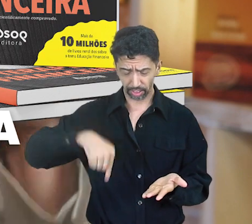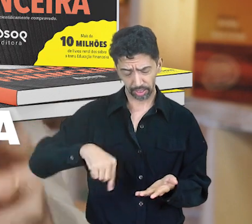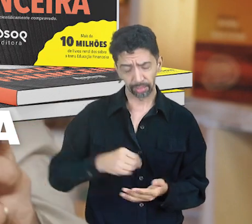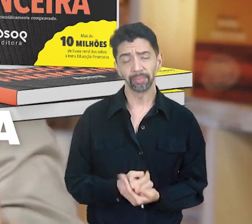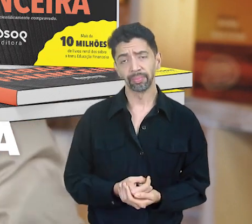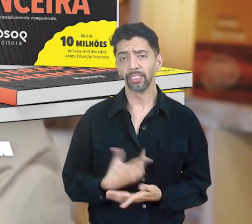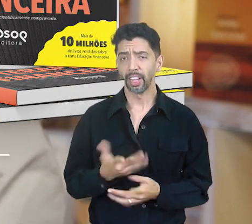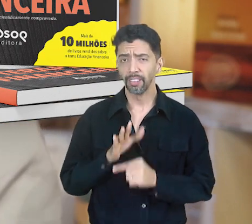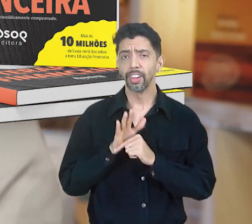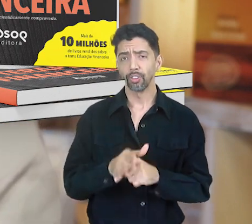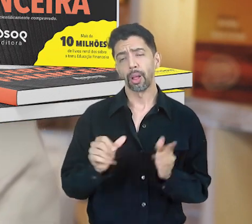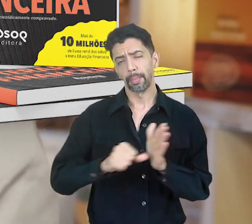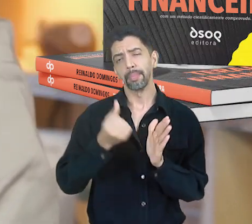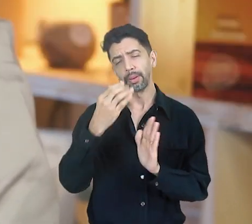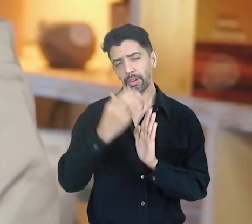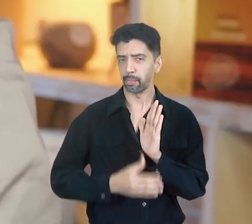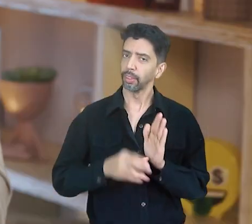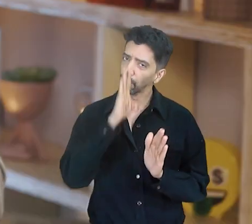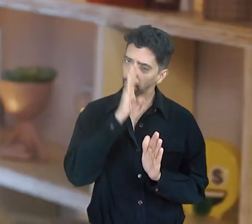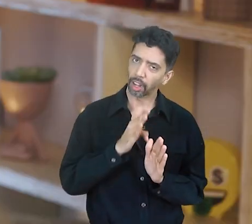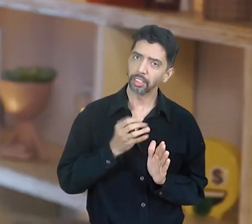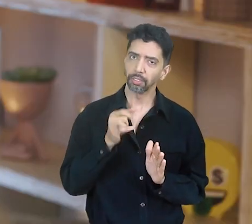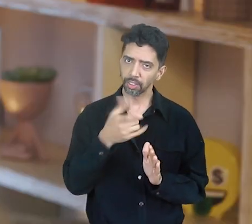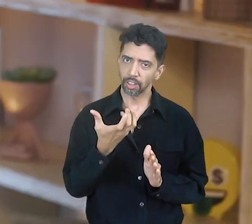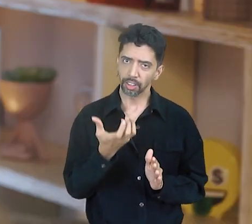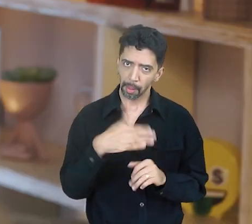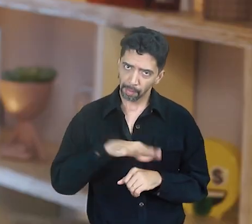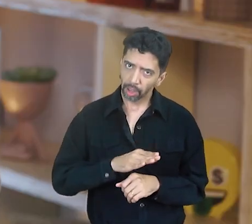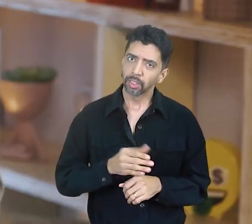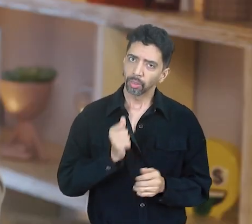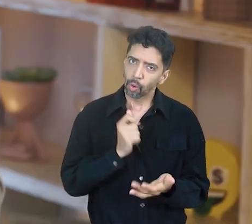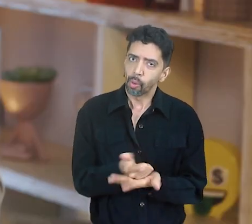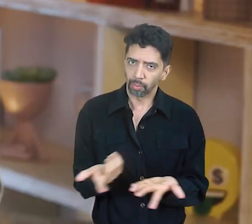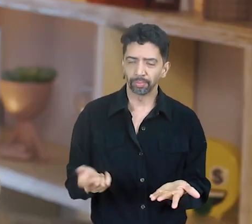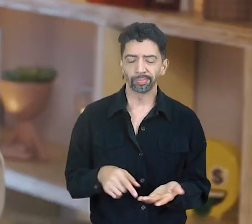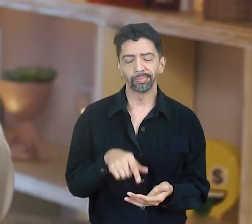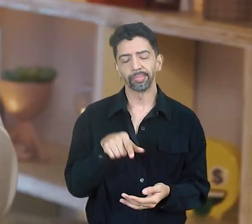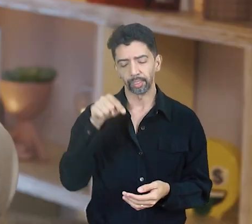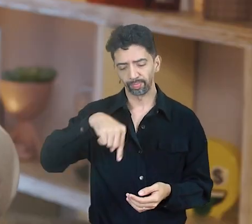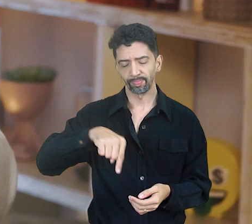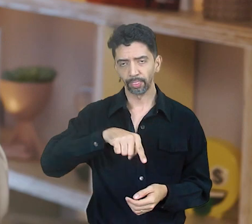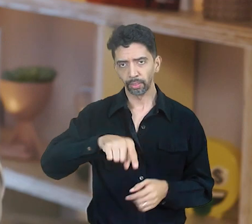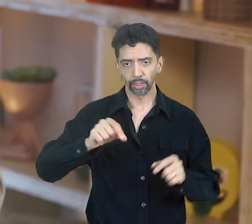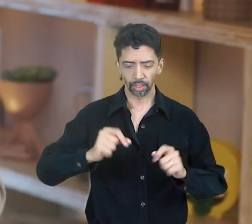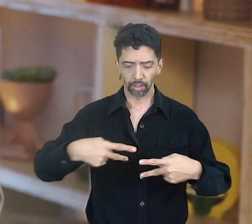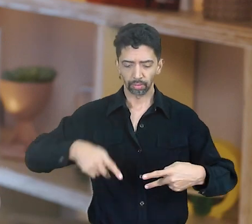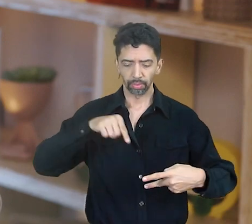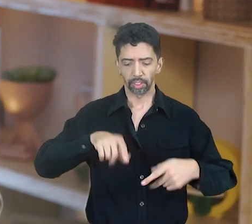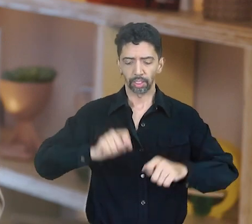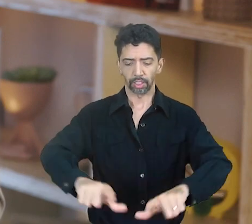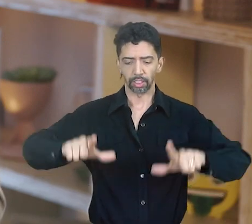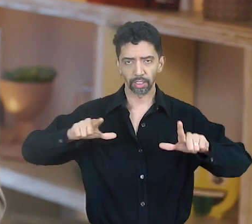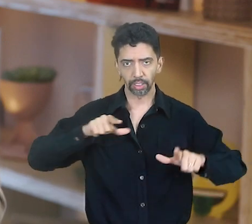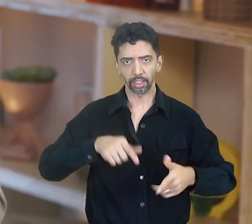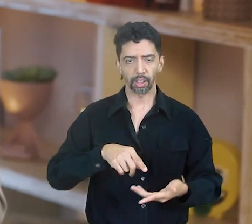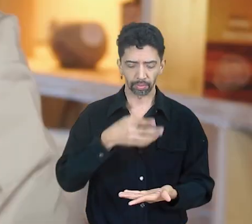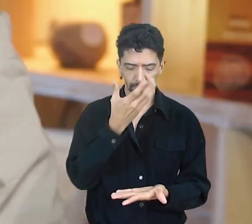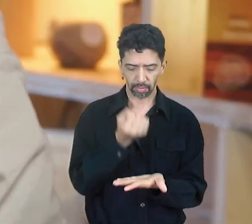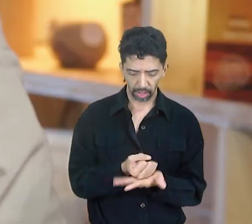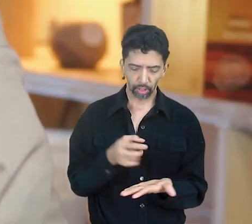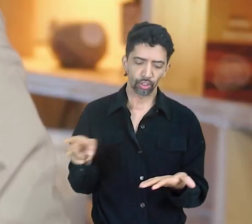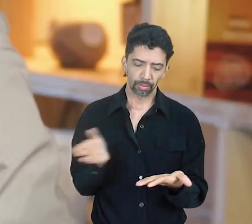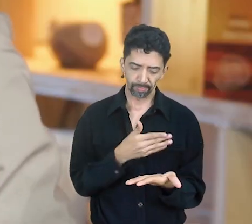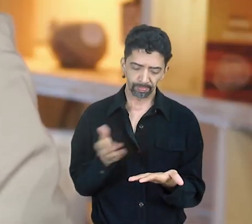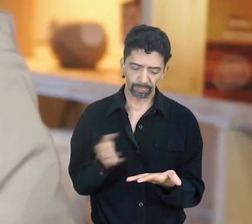para a sua independência financeira. E ter uma vida saudável financeiramente é a certeza de você realizar muitos sonhos.